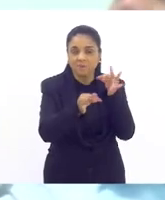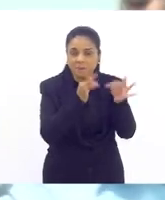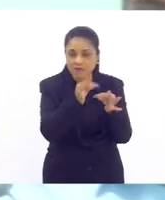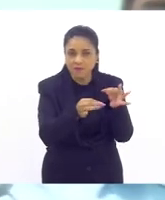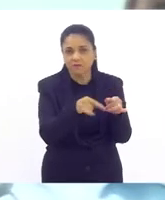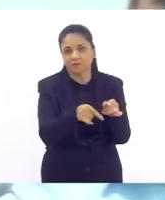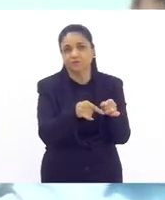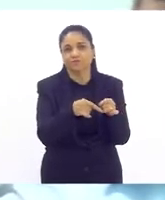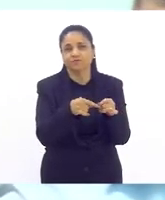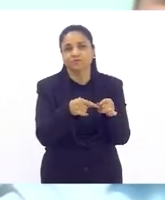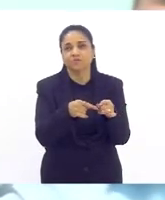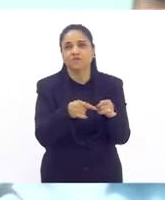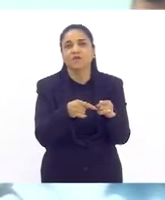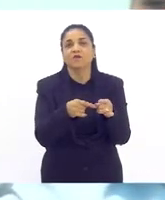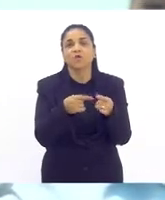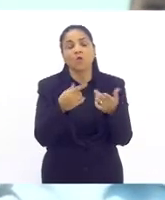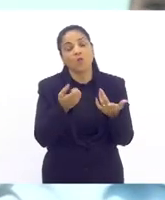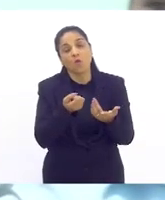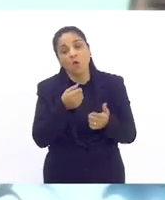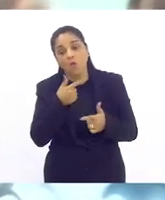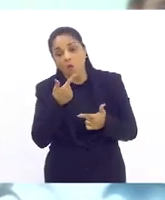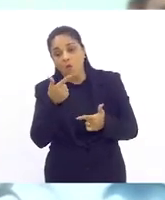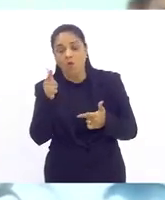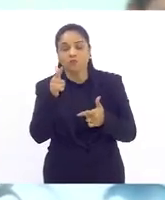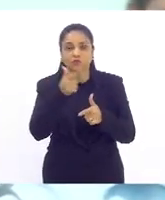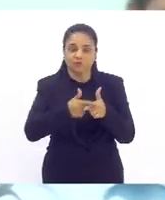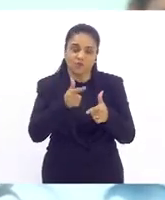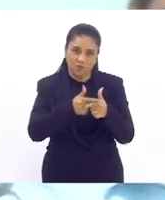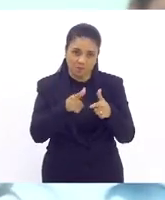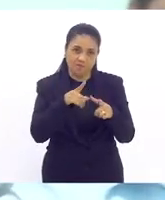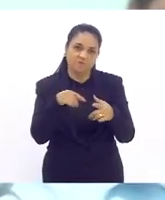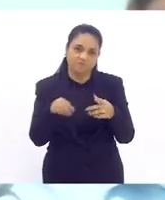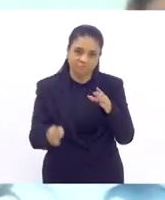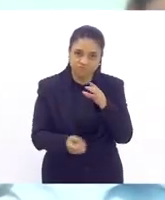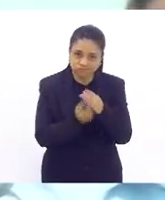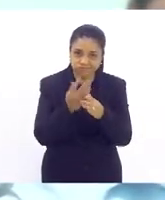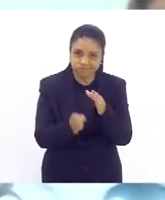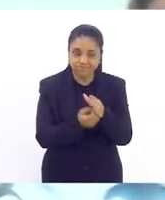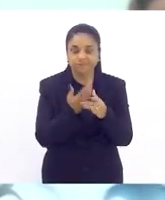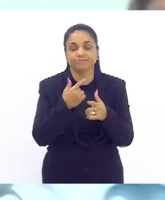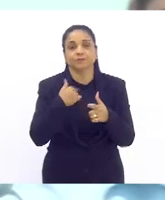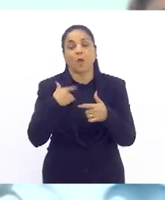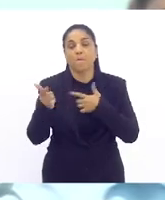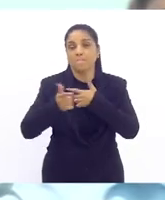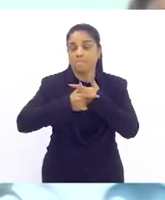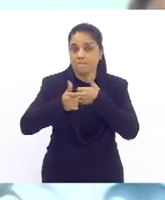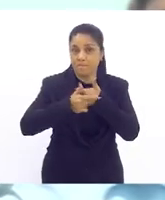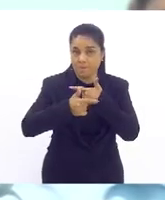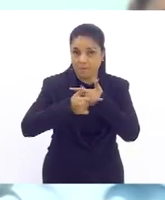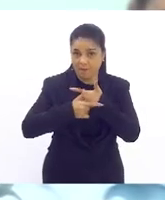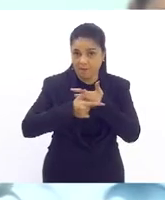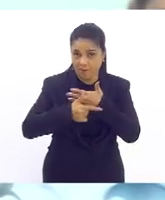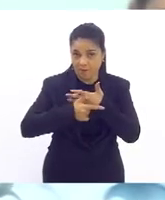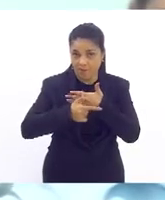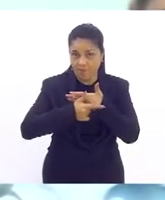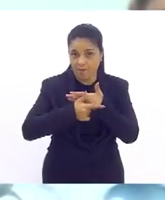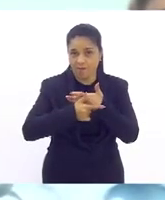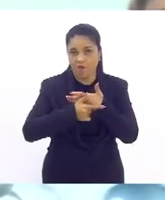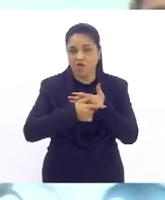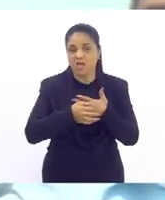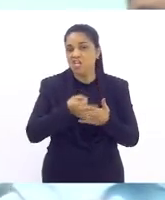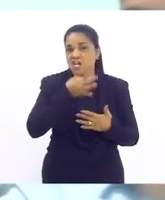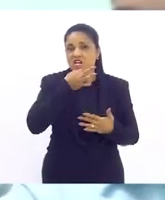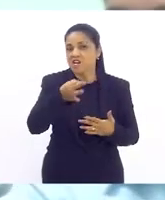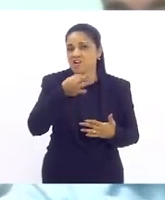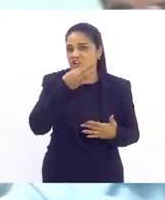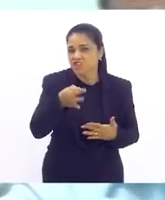vem outros posteriores então é nosso papel né não fazer a crítica pela